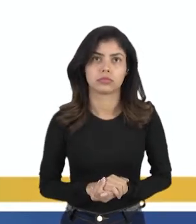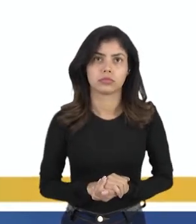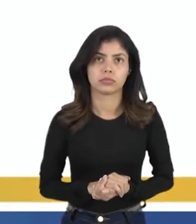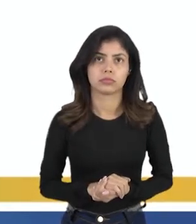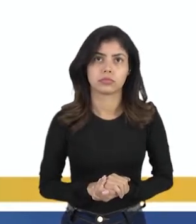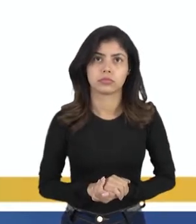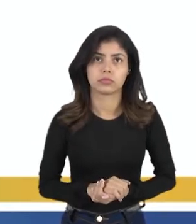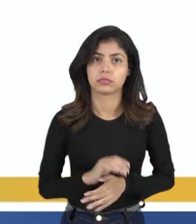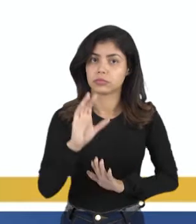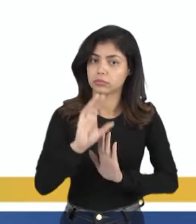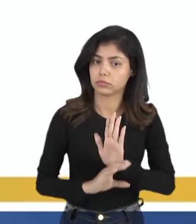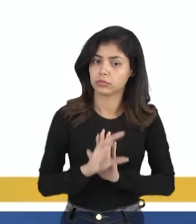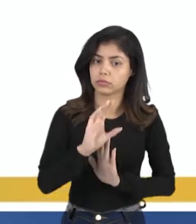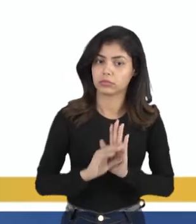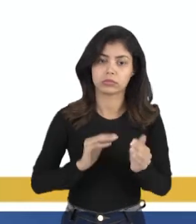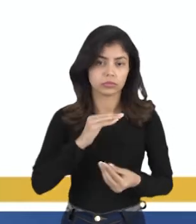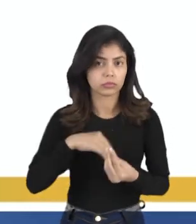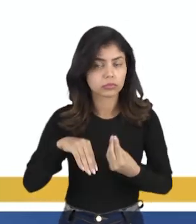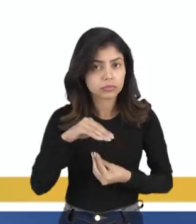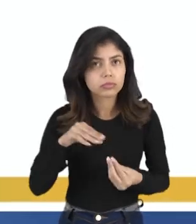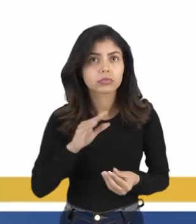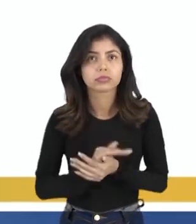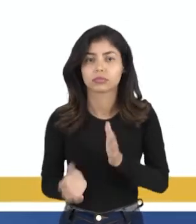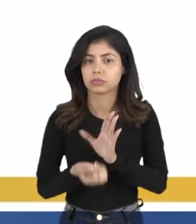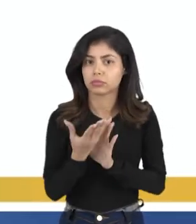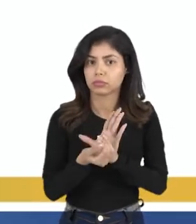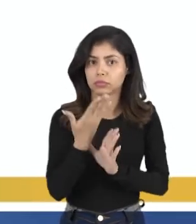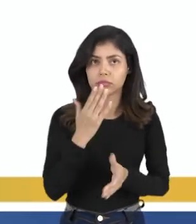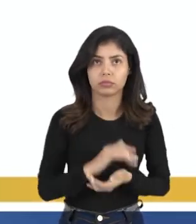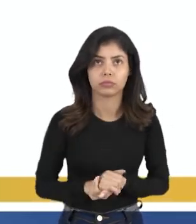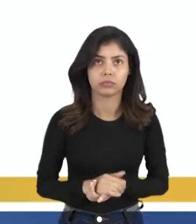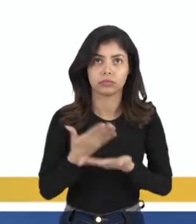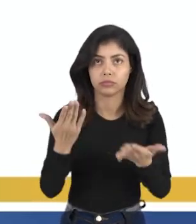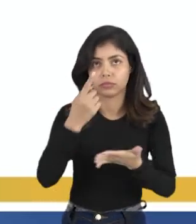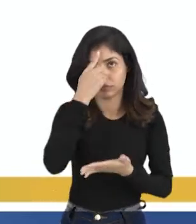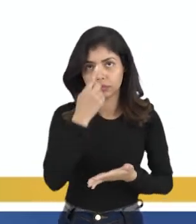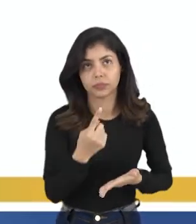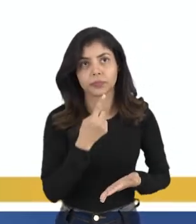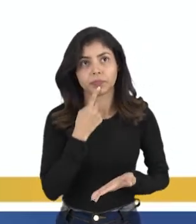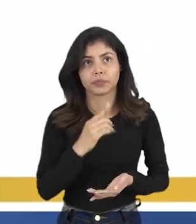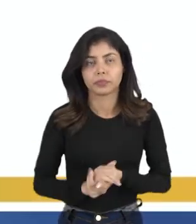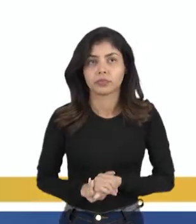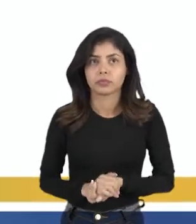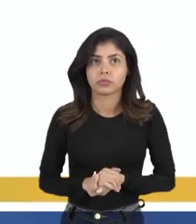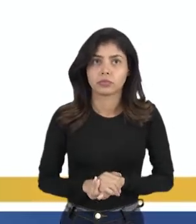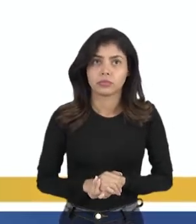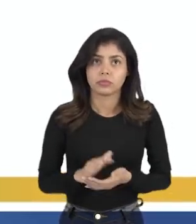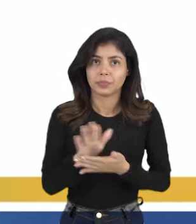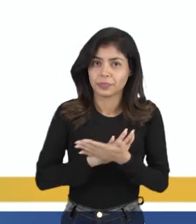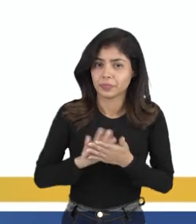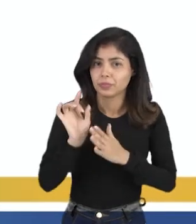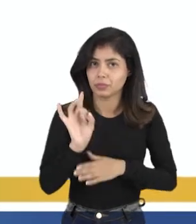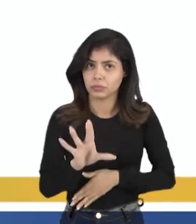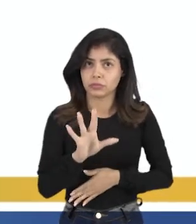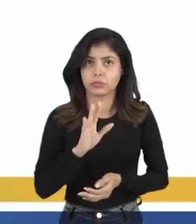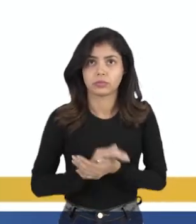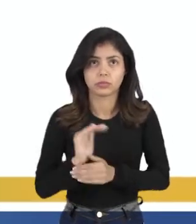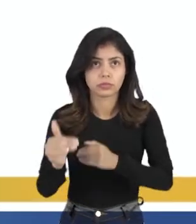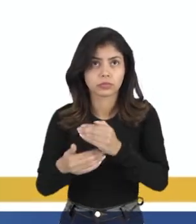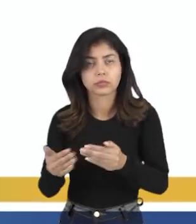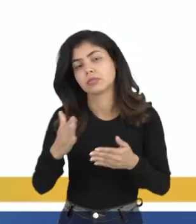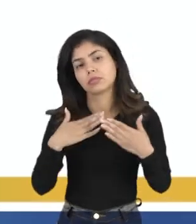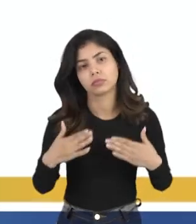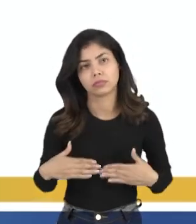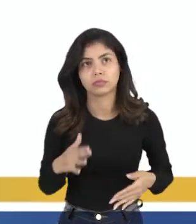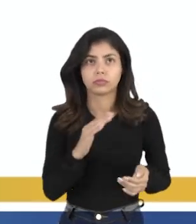o conceito envolvido em sua produção. A imagem, pela imagem, nada mais é do